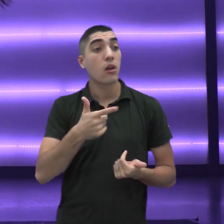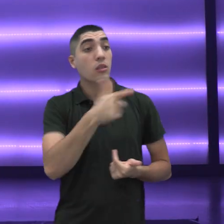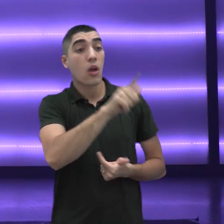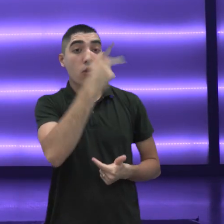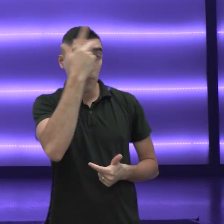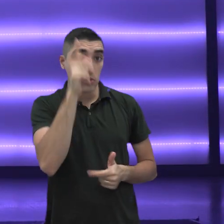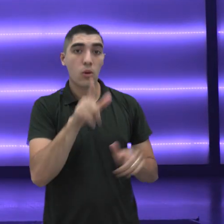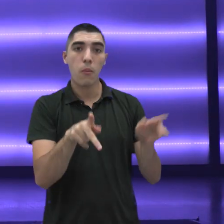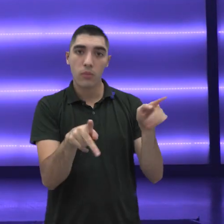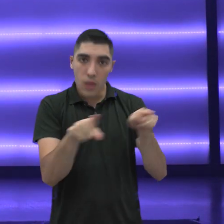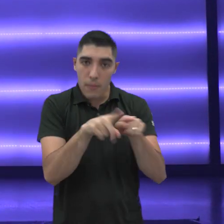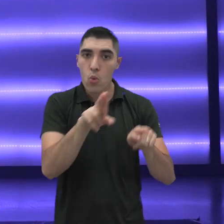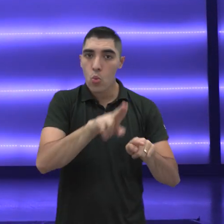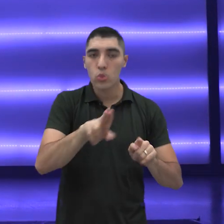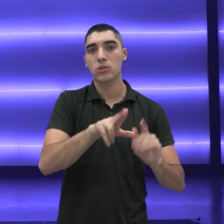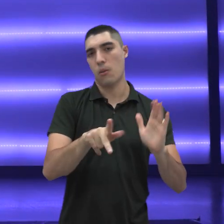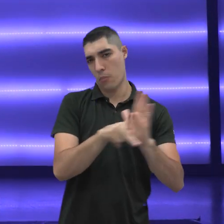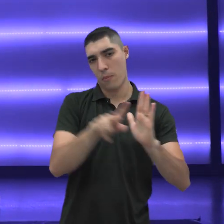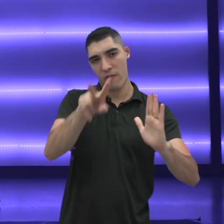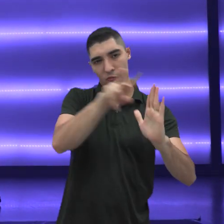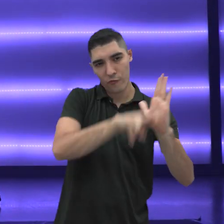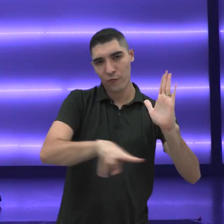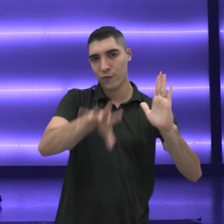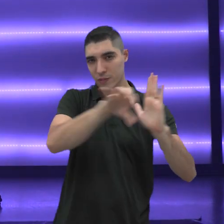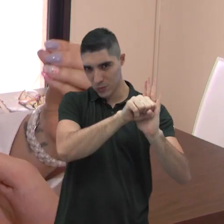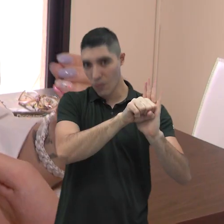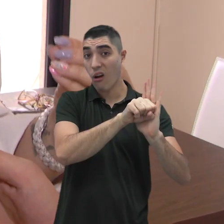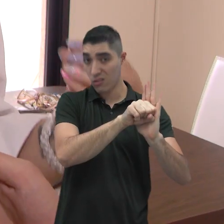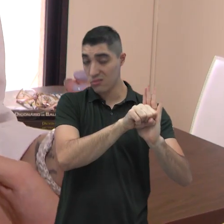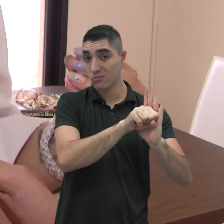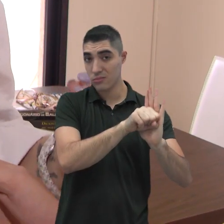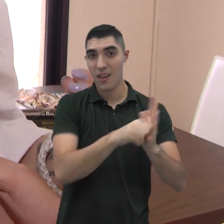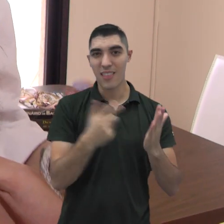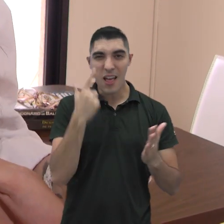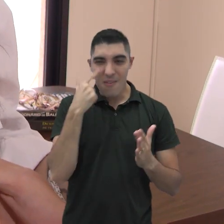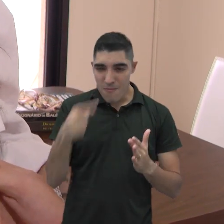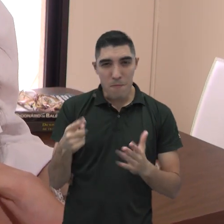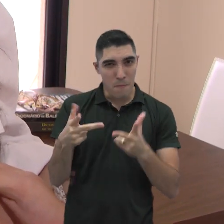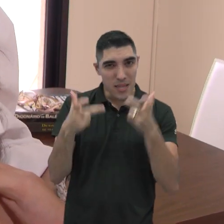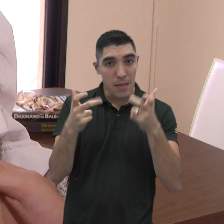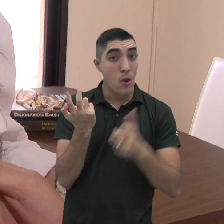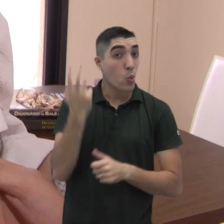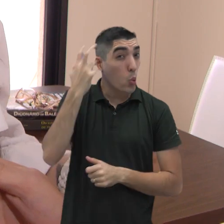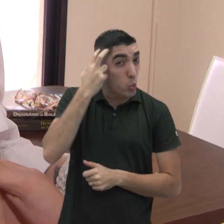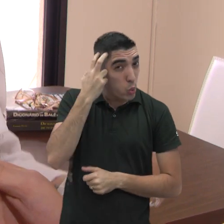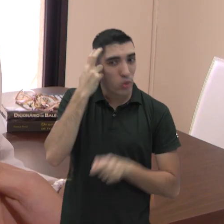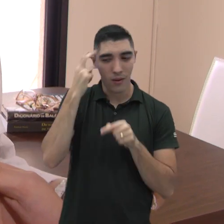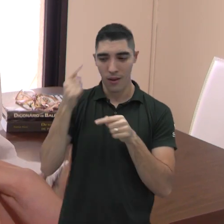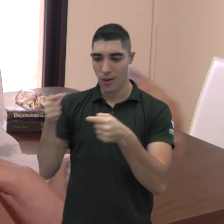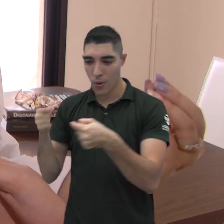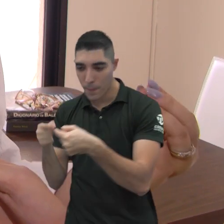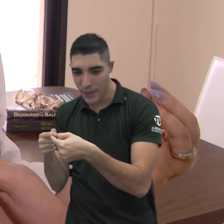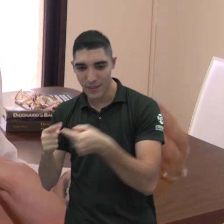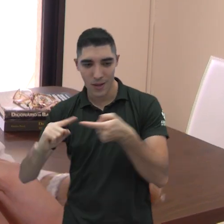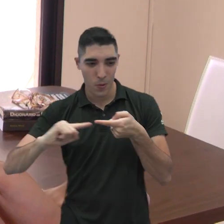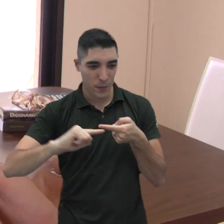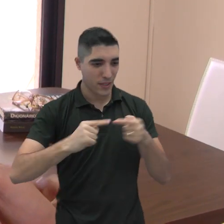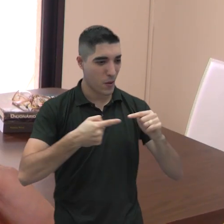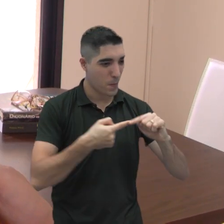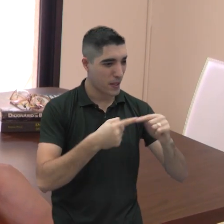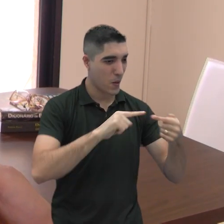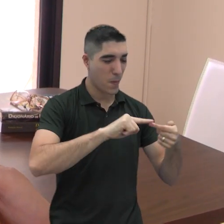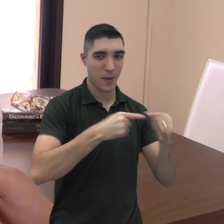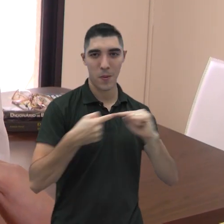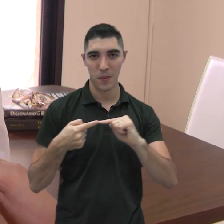arte, do audiovisual. Então, assim, cultura é uma coisa juntinha da outra. Nós não estamos separados. Ah,